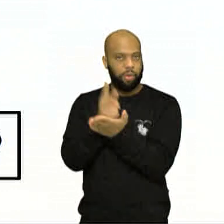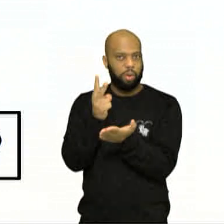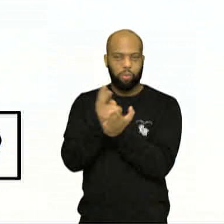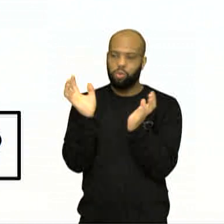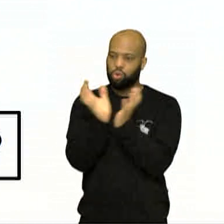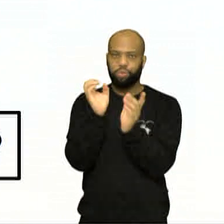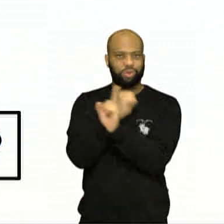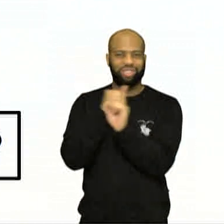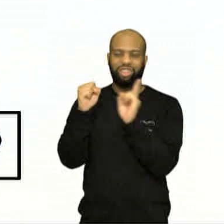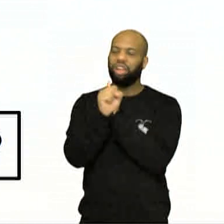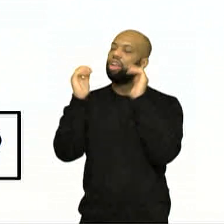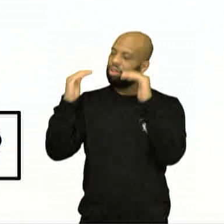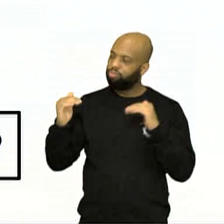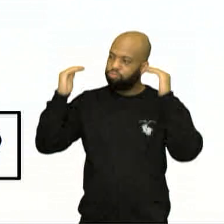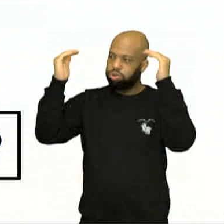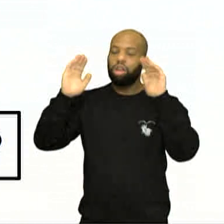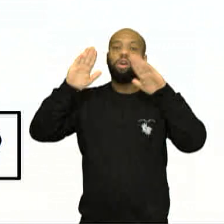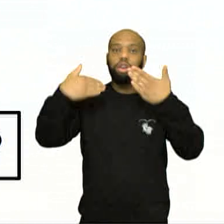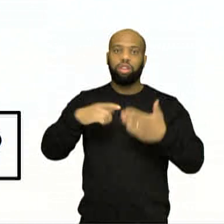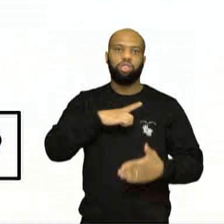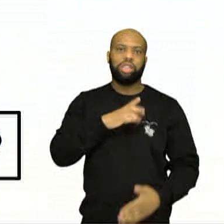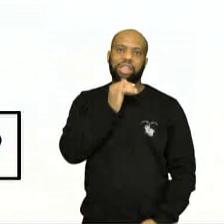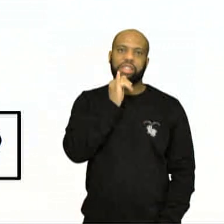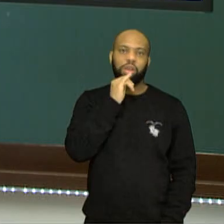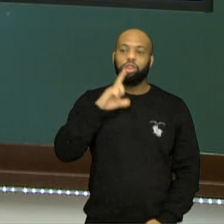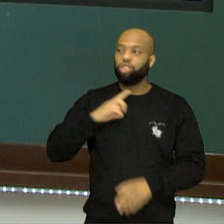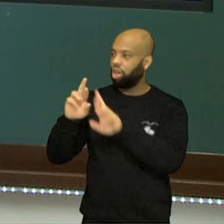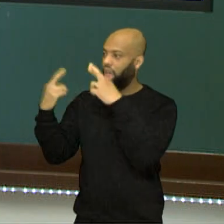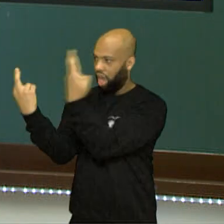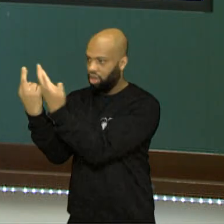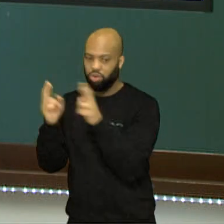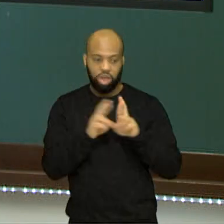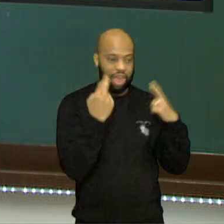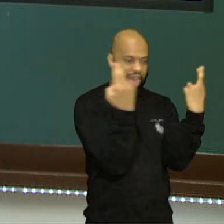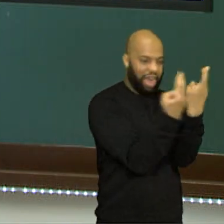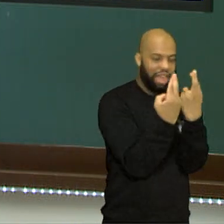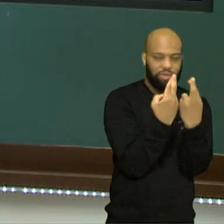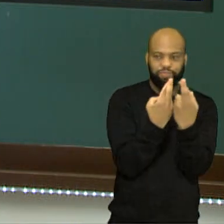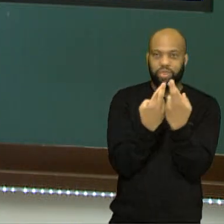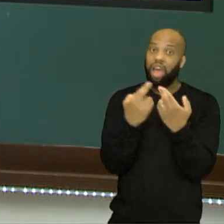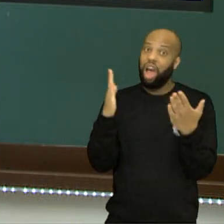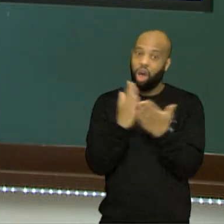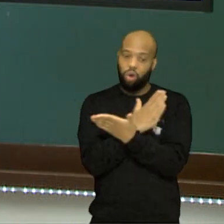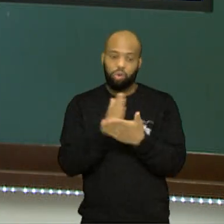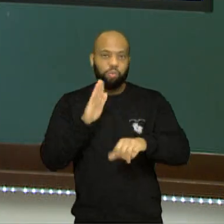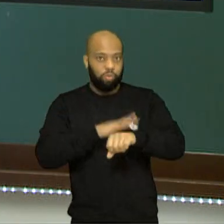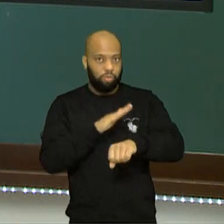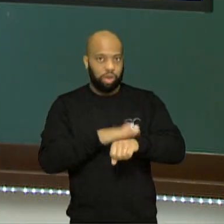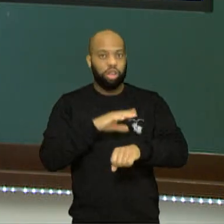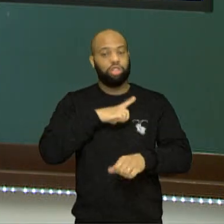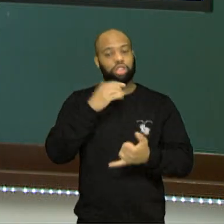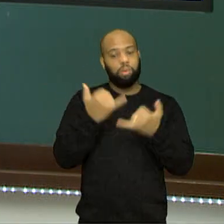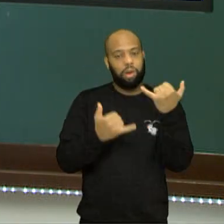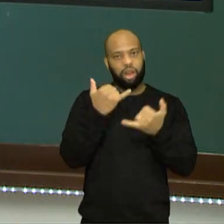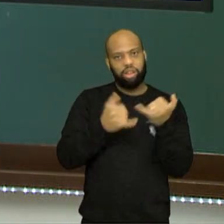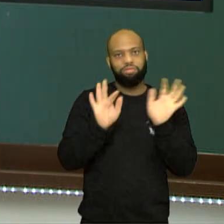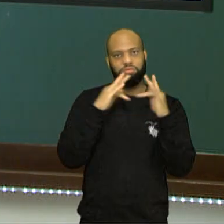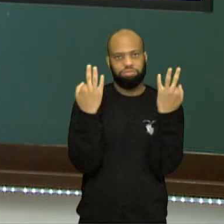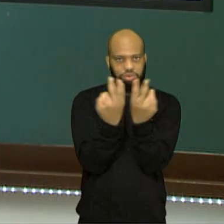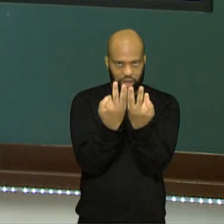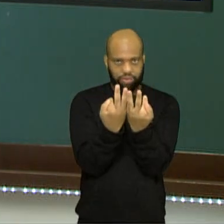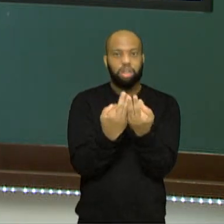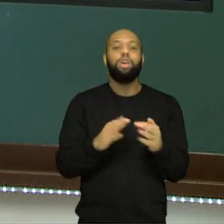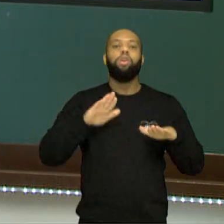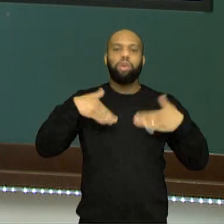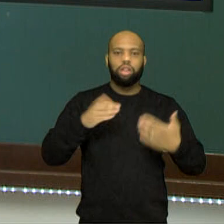E isso gerava com que muitos nobres de um rei ou de outro reino tivessem um grau de parentesco próximo, certo? Isso